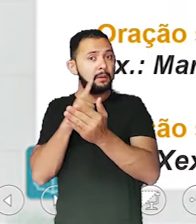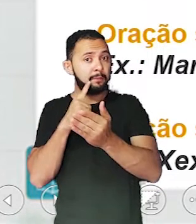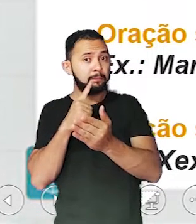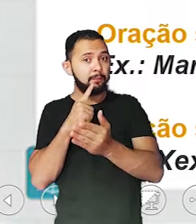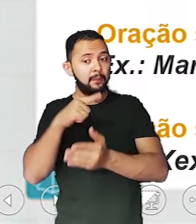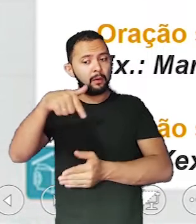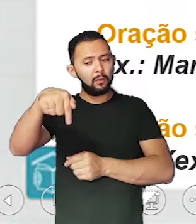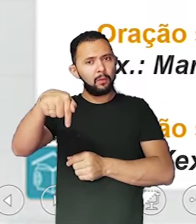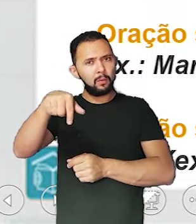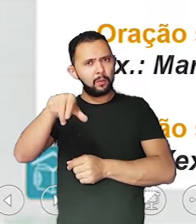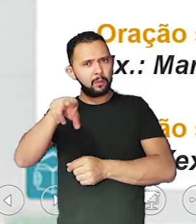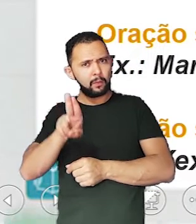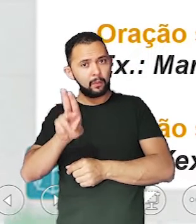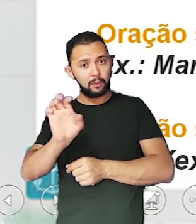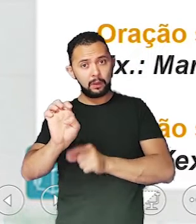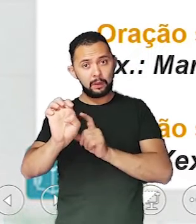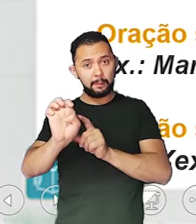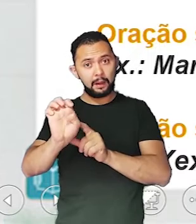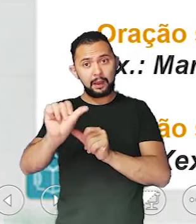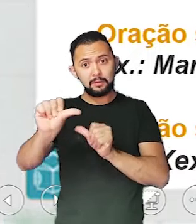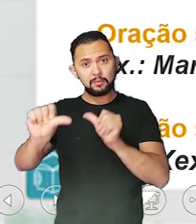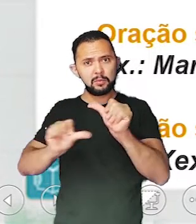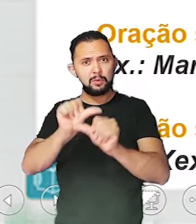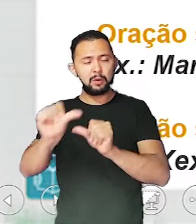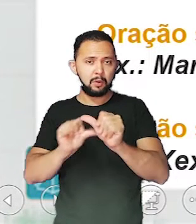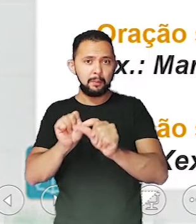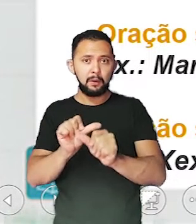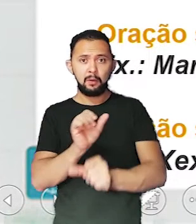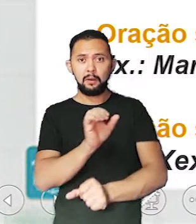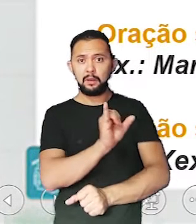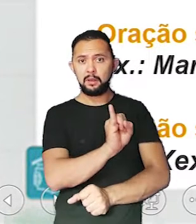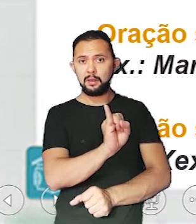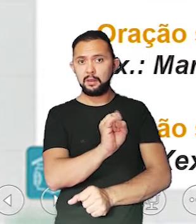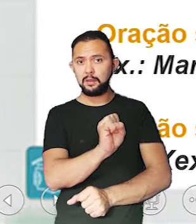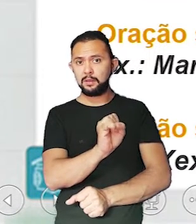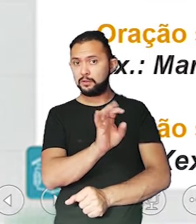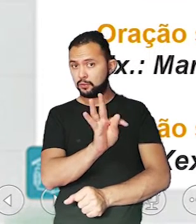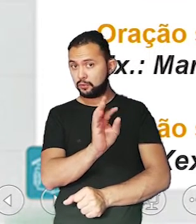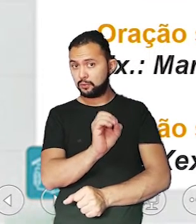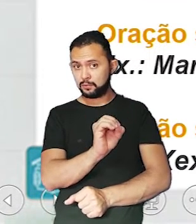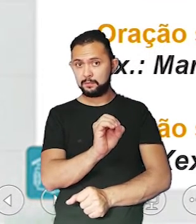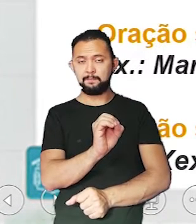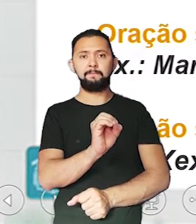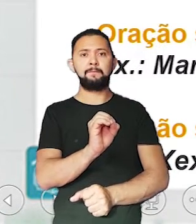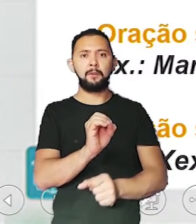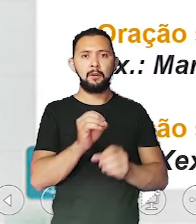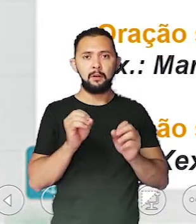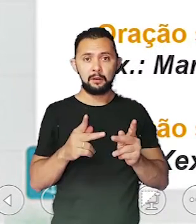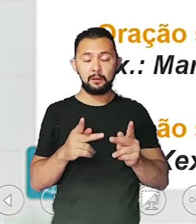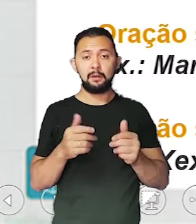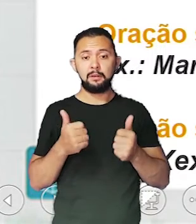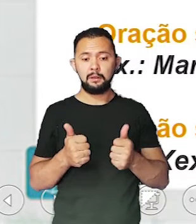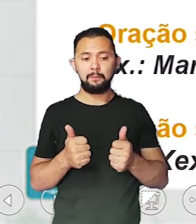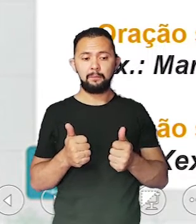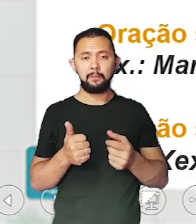o que refere-se ao isto, né? Que é a conjunção integrante, ok? Então, o caçador percebeu isto. Ou seja, o